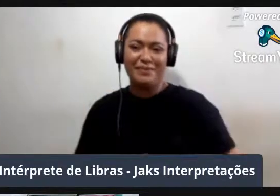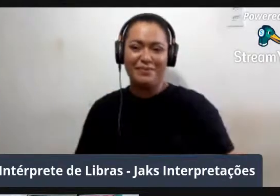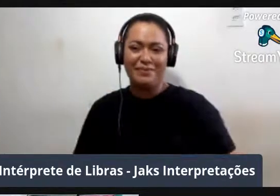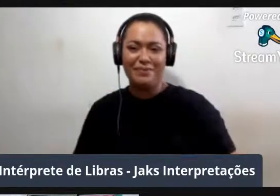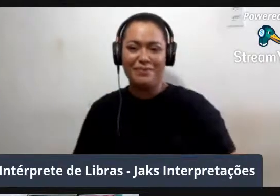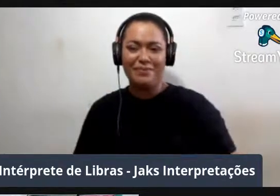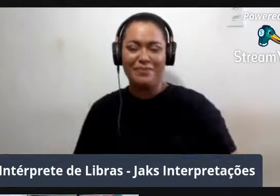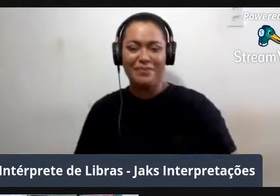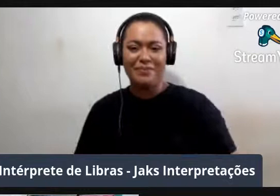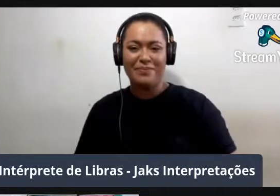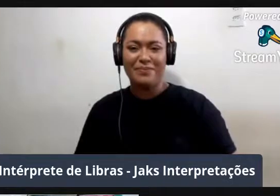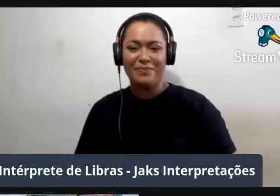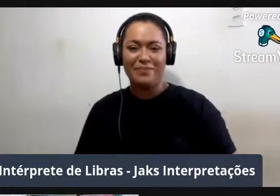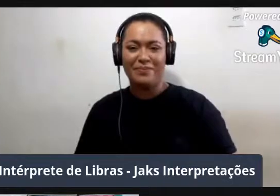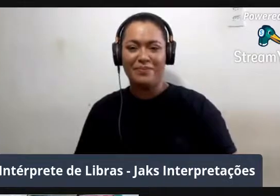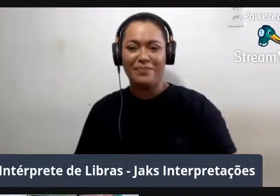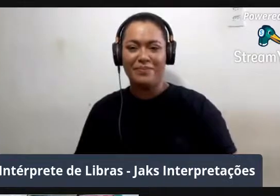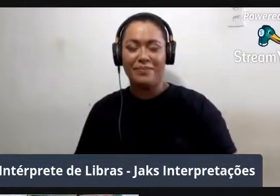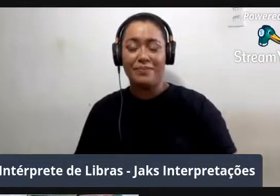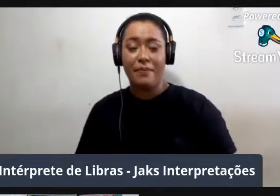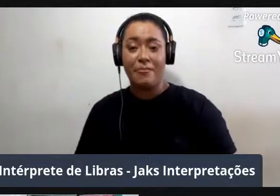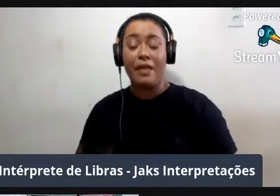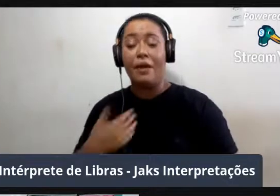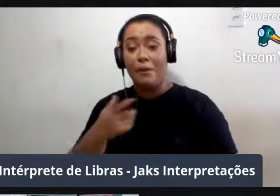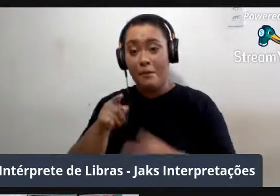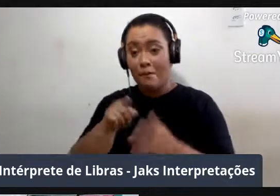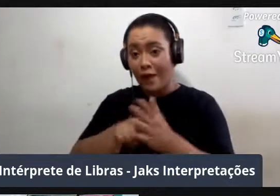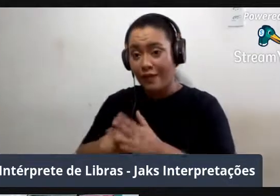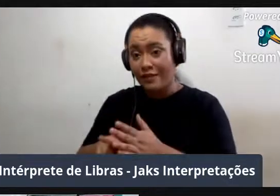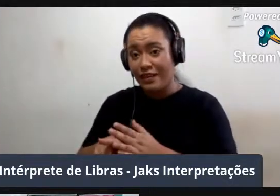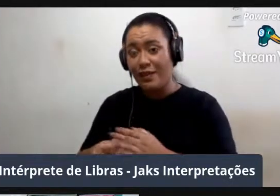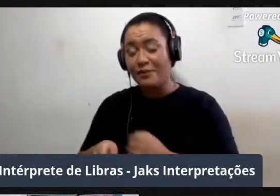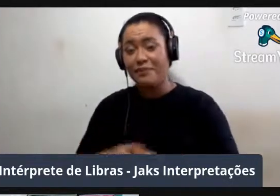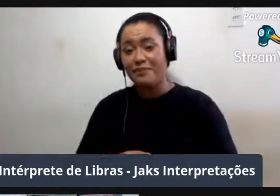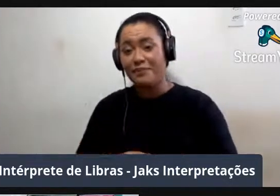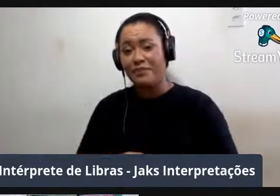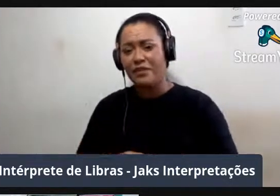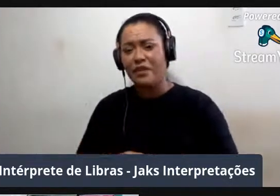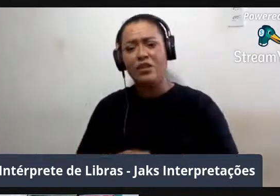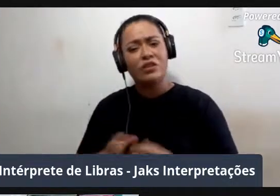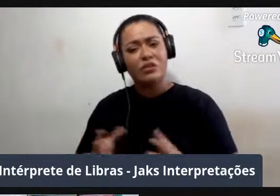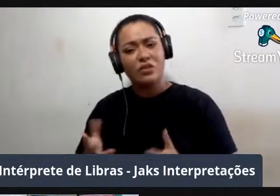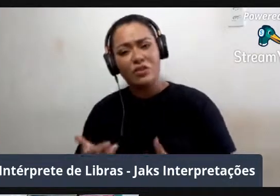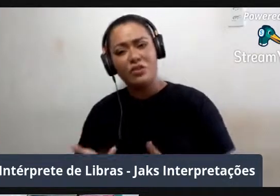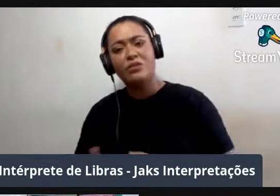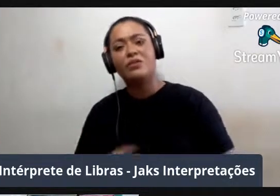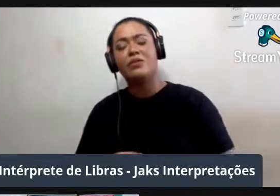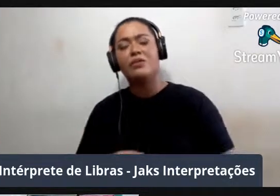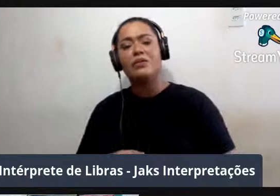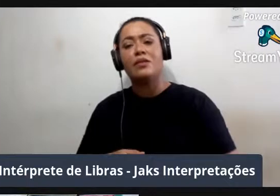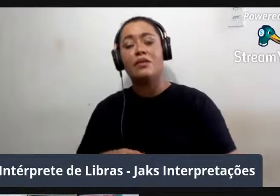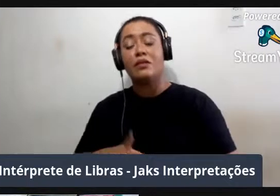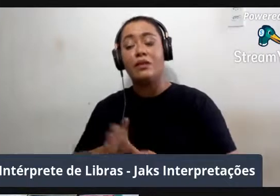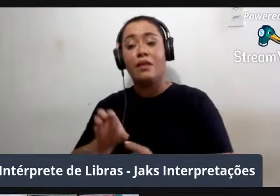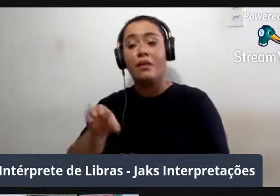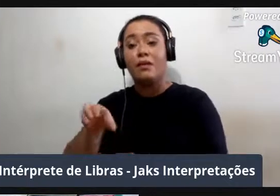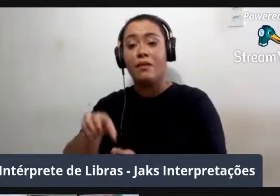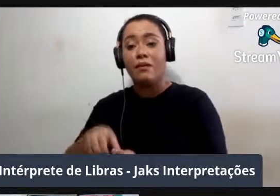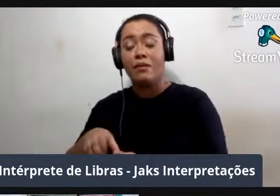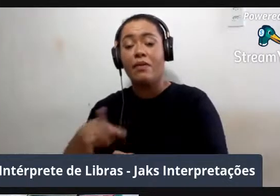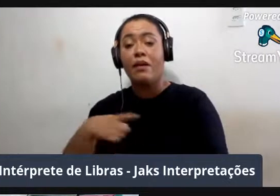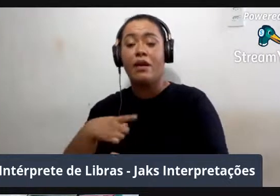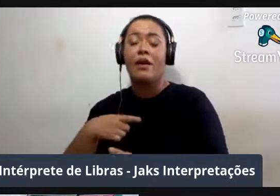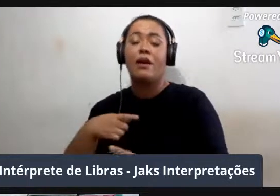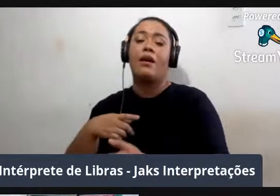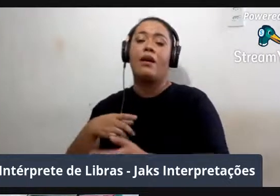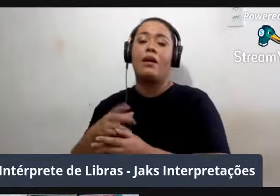E deixa eu te perguntar. E aí foram todos aí? Foi na aldeia Brejo dos Padres, foi em Gitó, foi em Saco